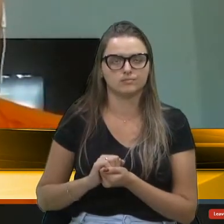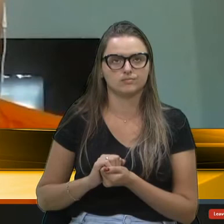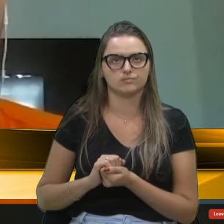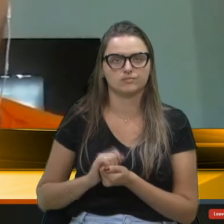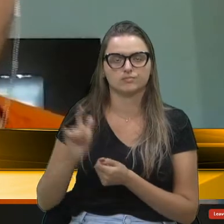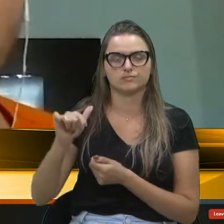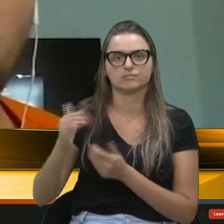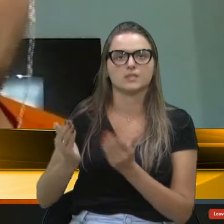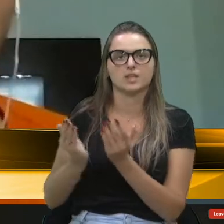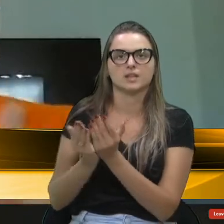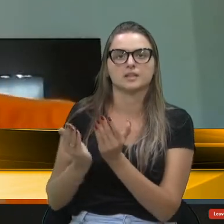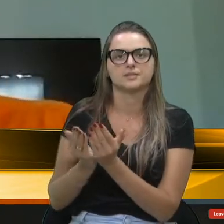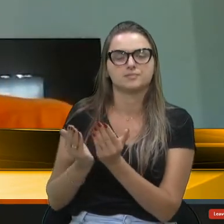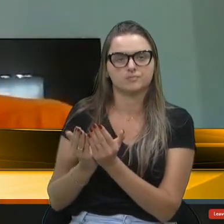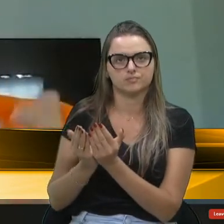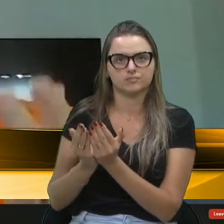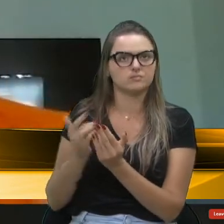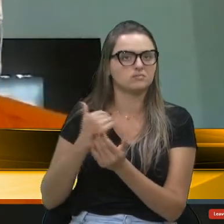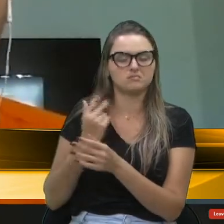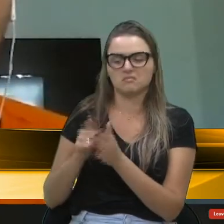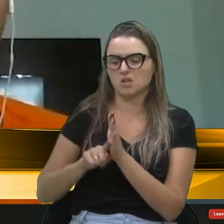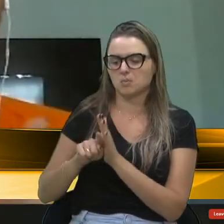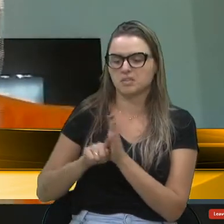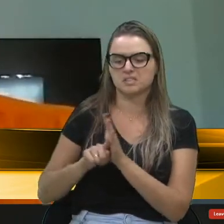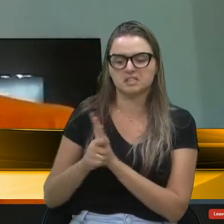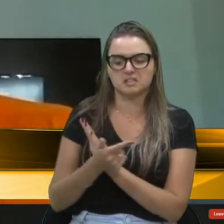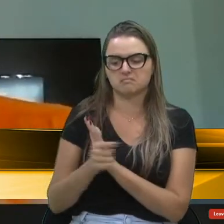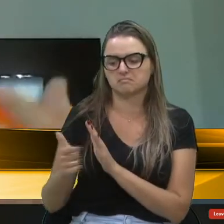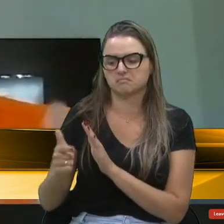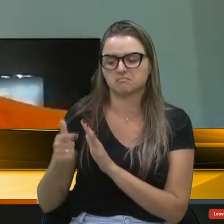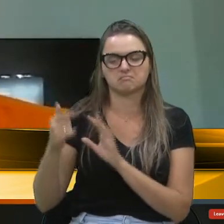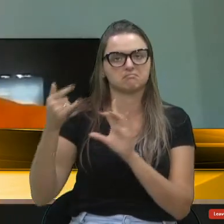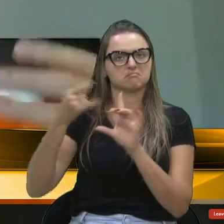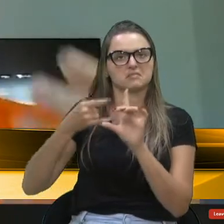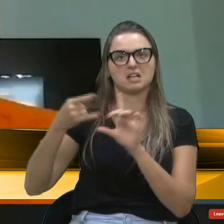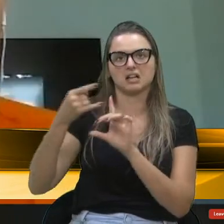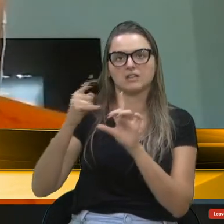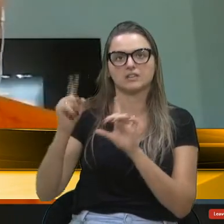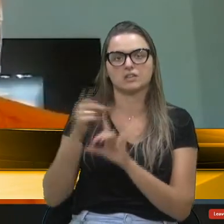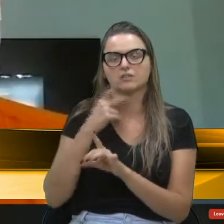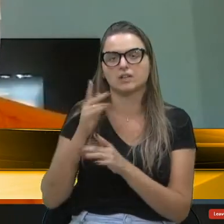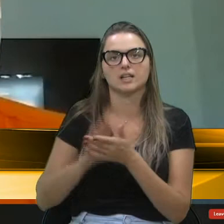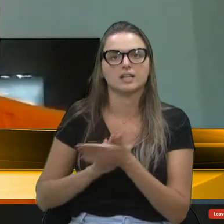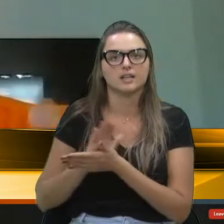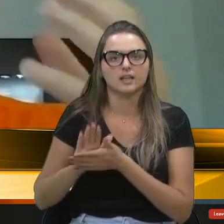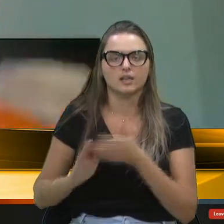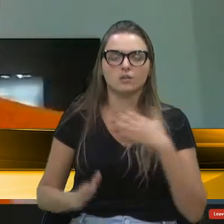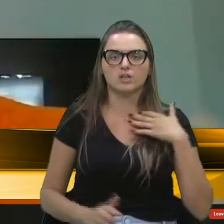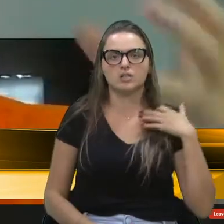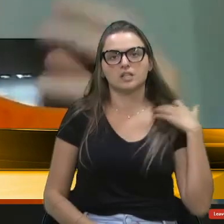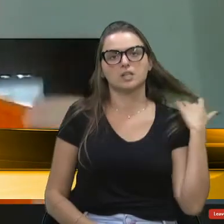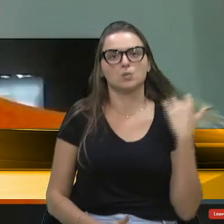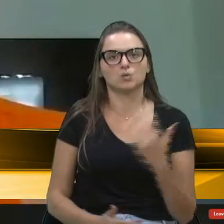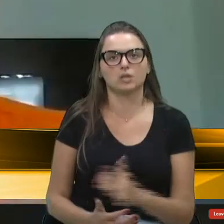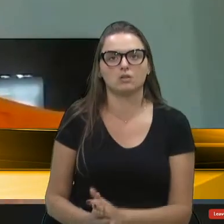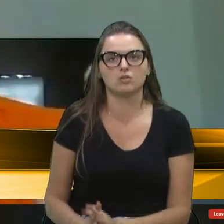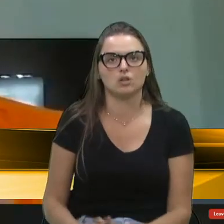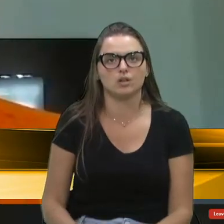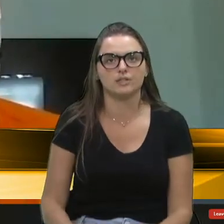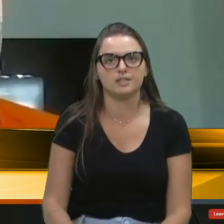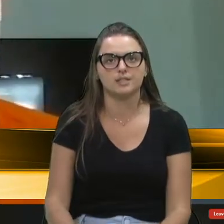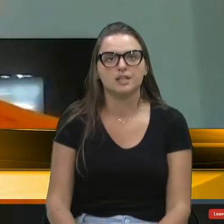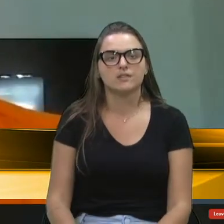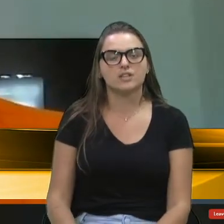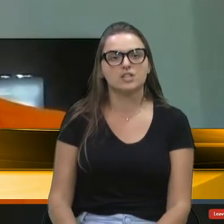estudo? Eu procurei e não achei. Em nenhuma das lives ele cita. Então, nós estamos, nesse momento, usando um conhecimento que